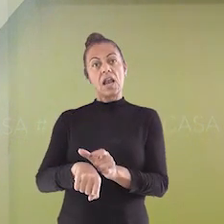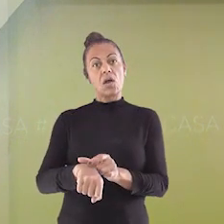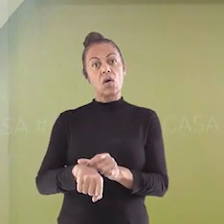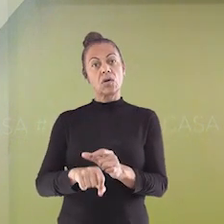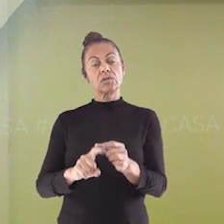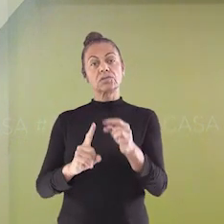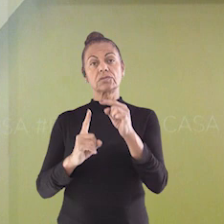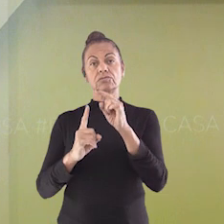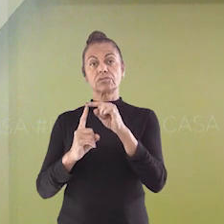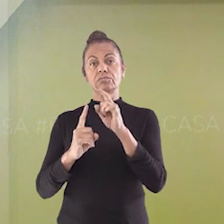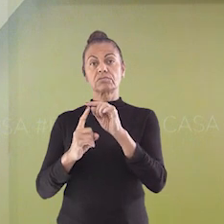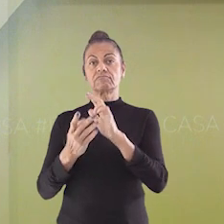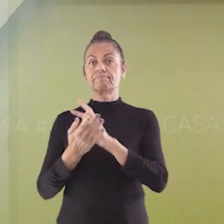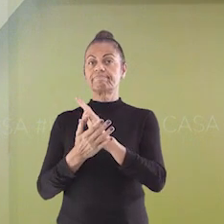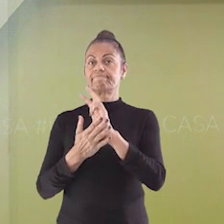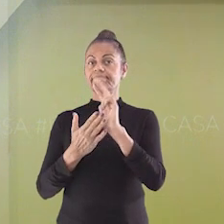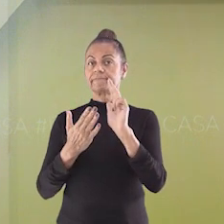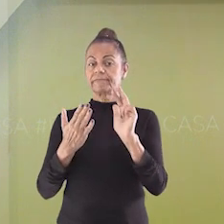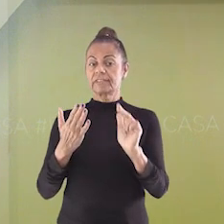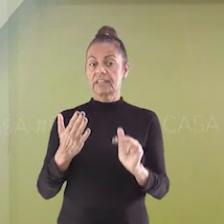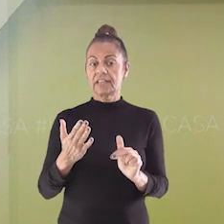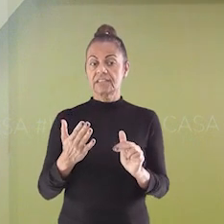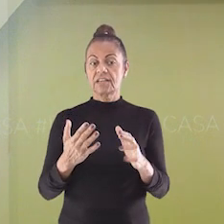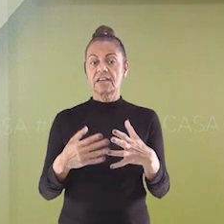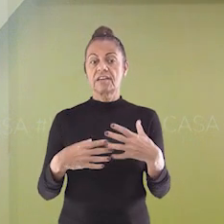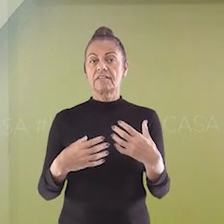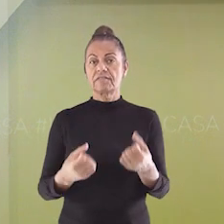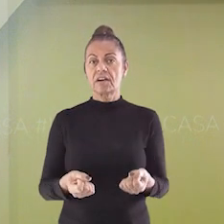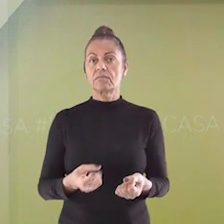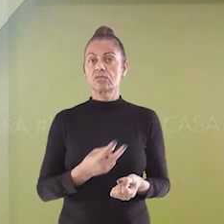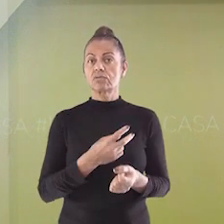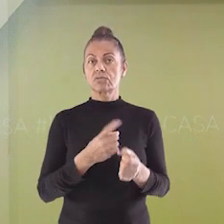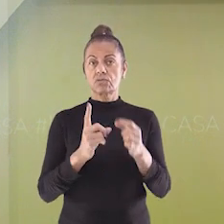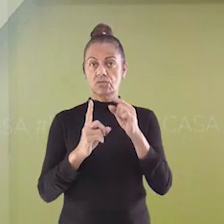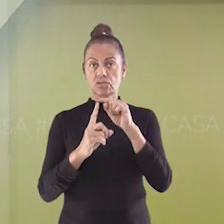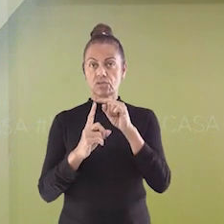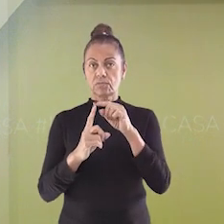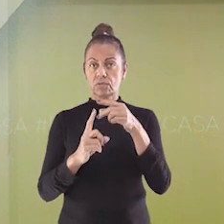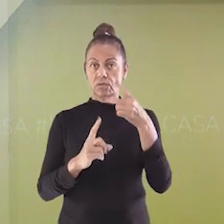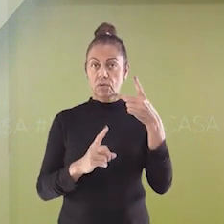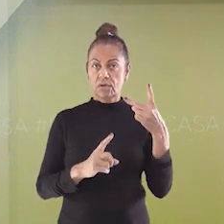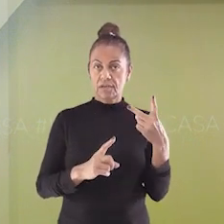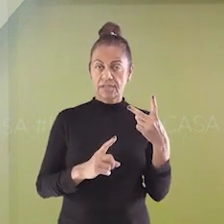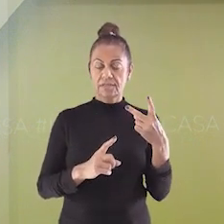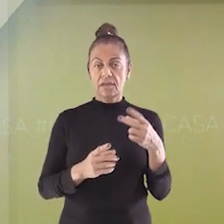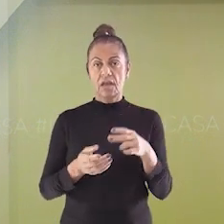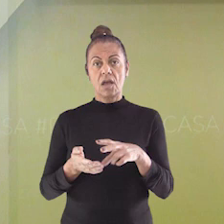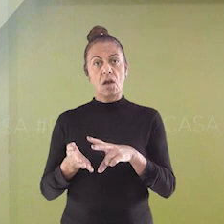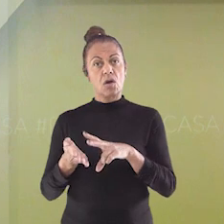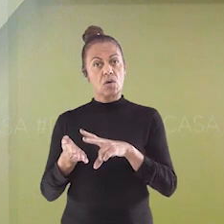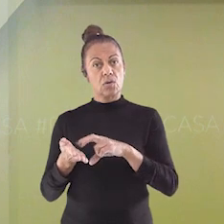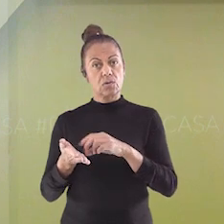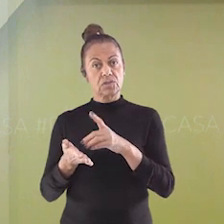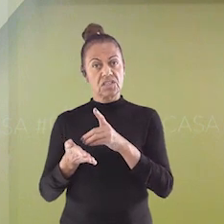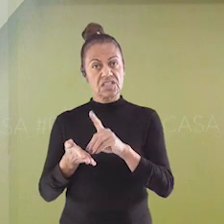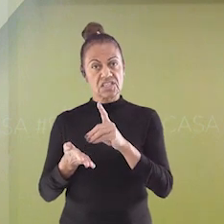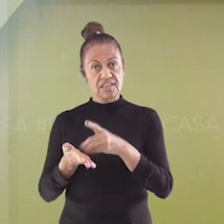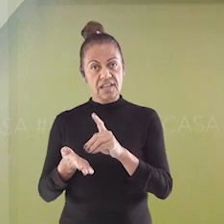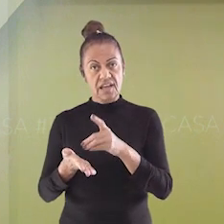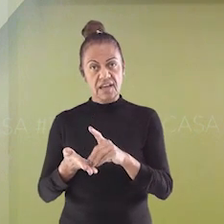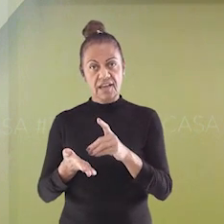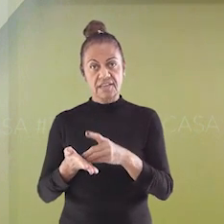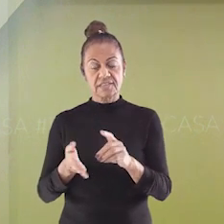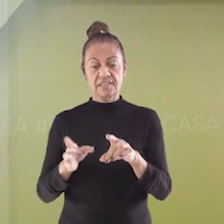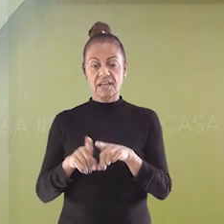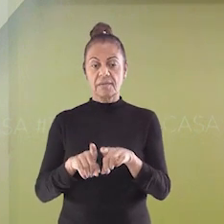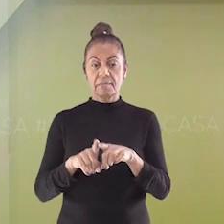ser diferentes. Agora, vamos falar sobre dois tipos, os digitais e os de ponteiro.